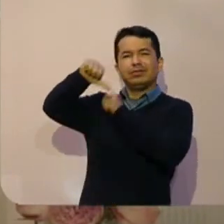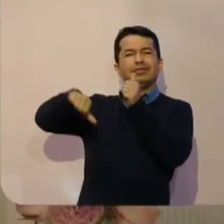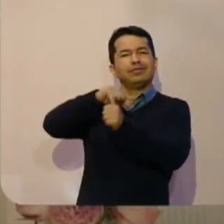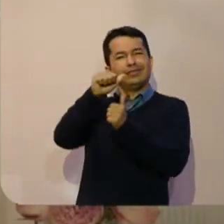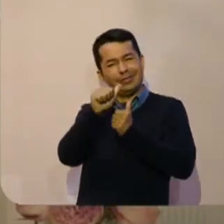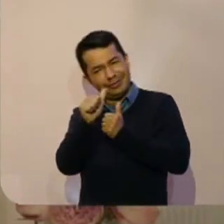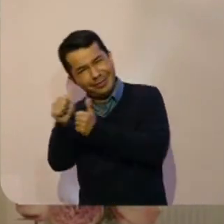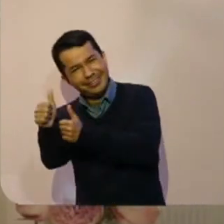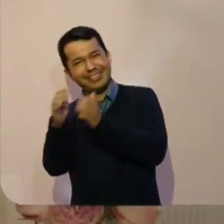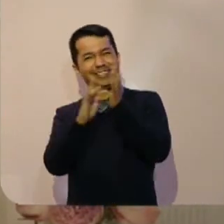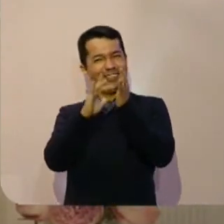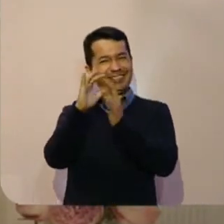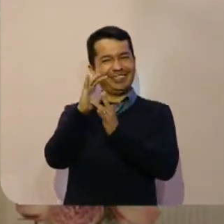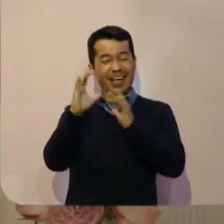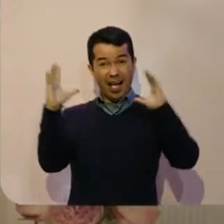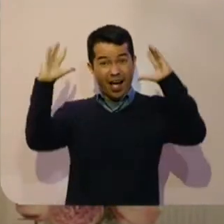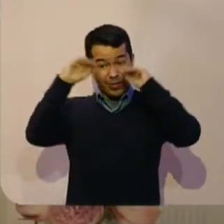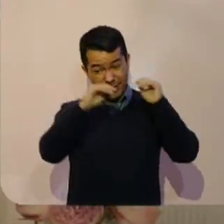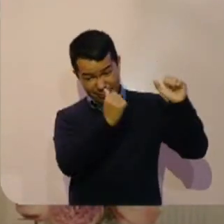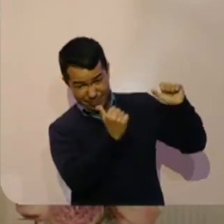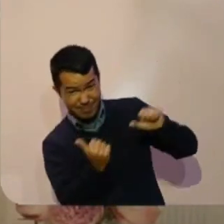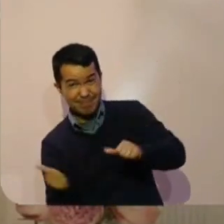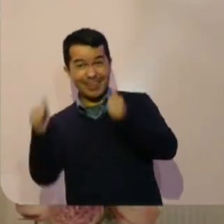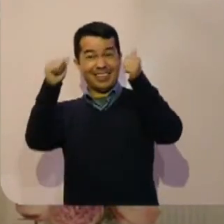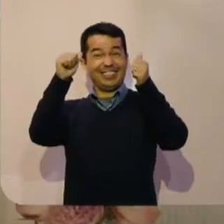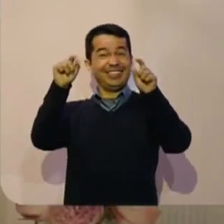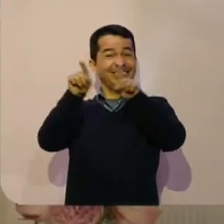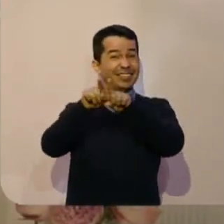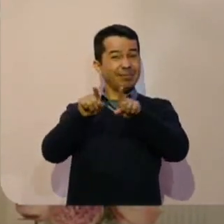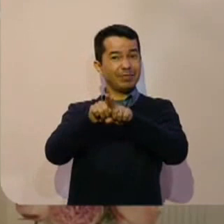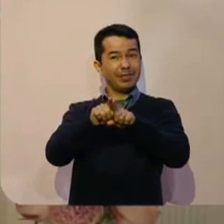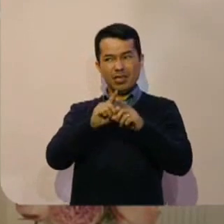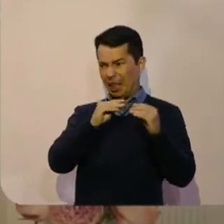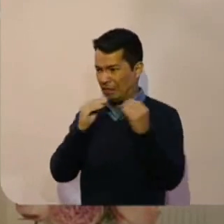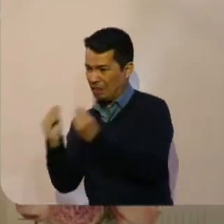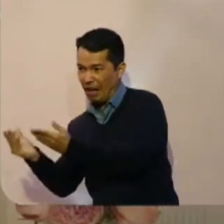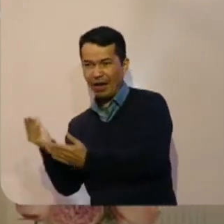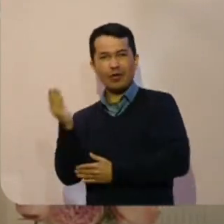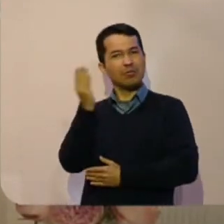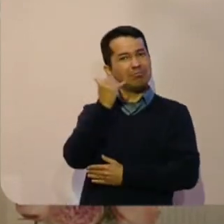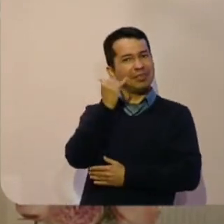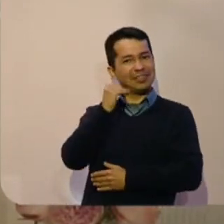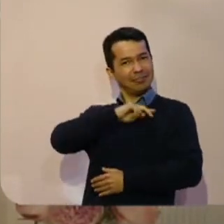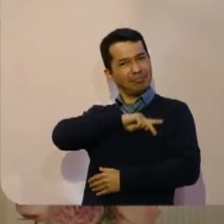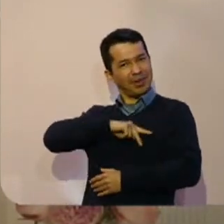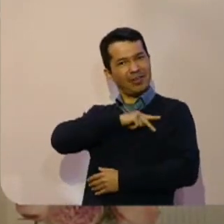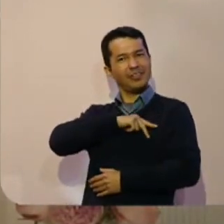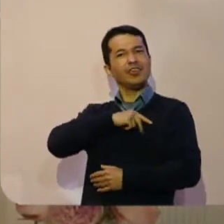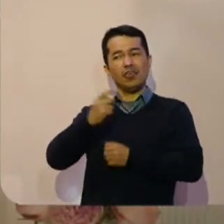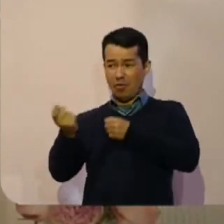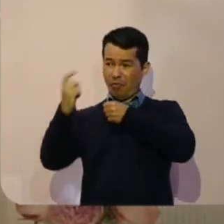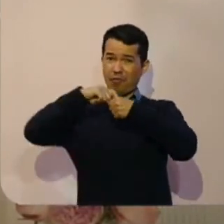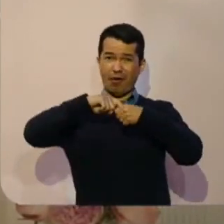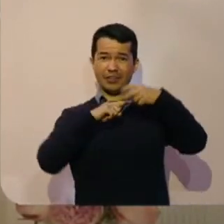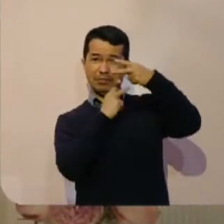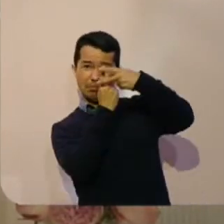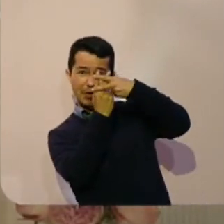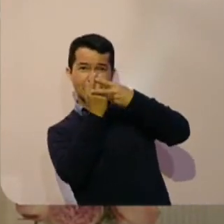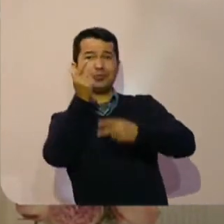são batizados naquela noite, tratam as feridas de Paulo, alimentam Paulo, voltam com ele para a cadeia antes da